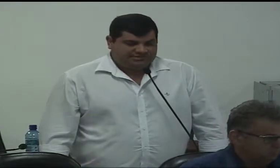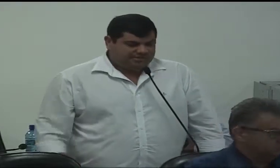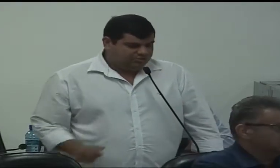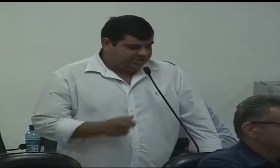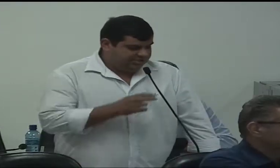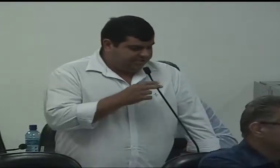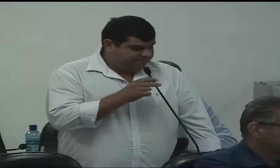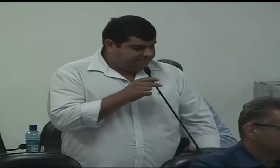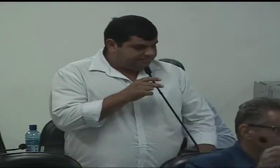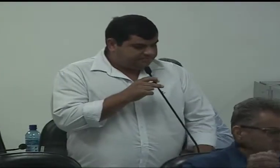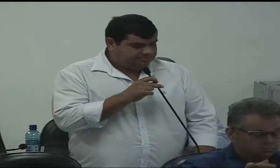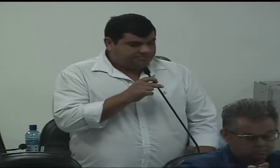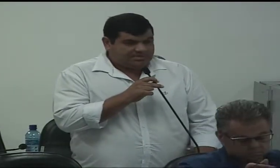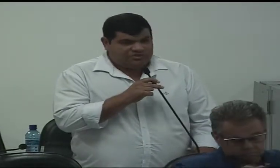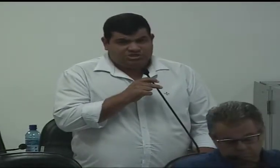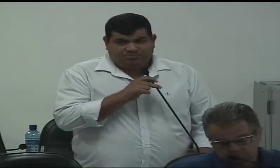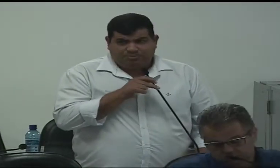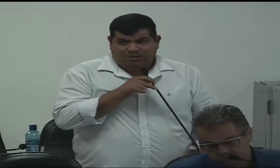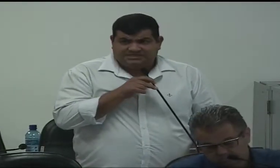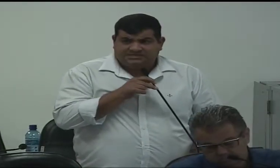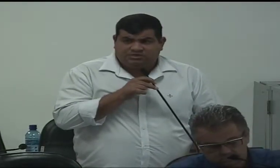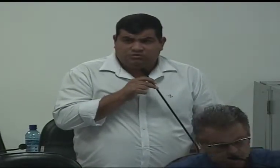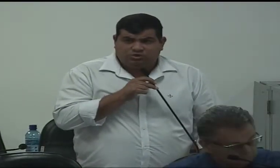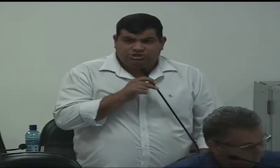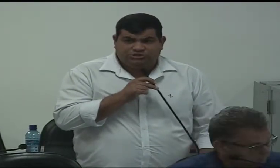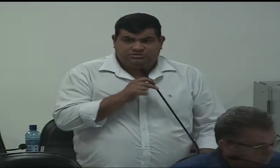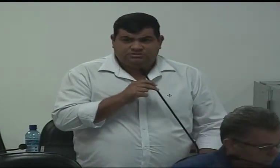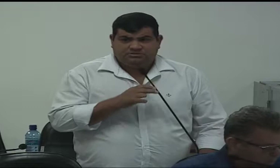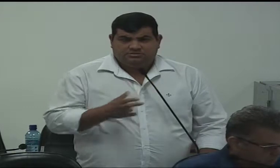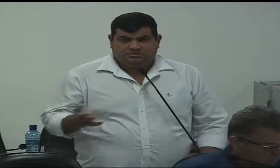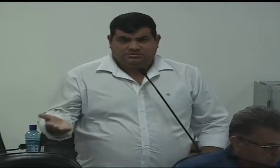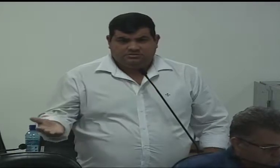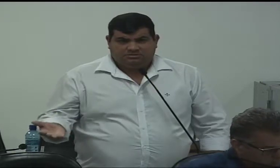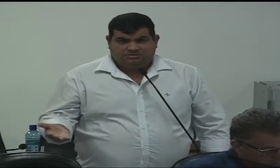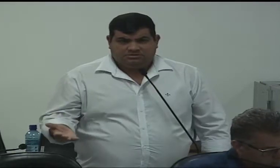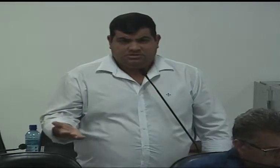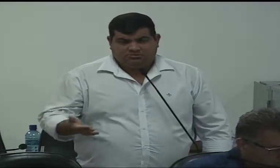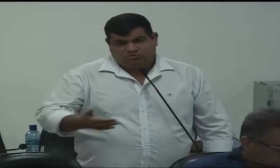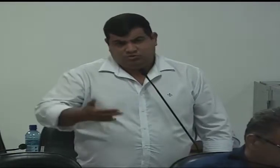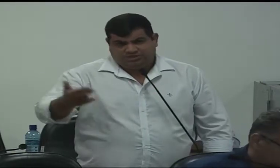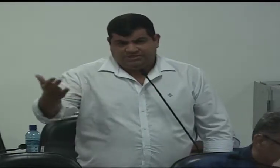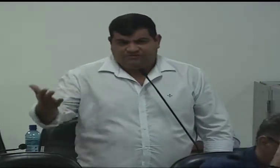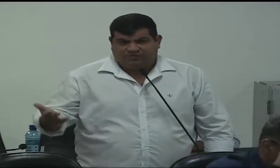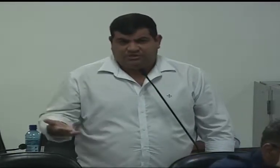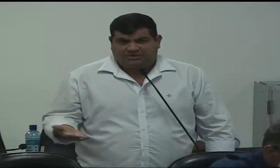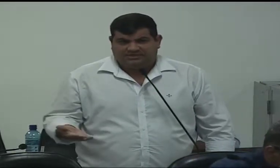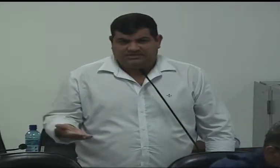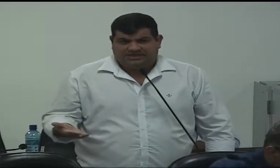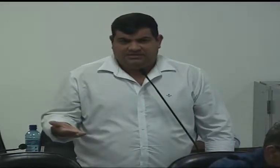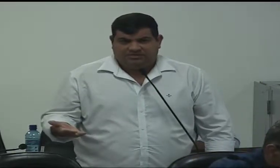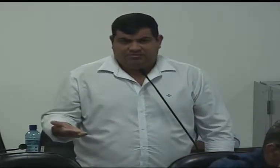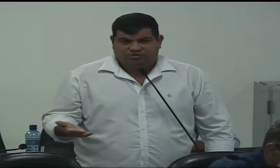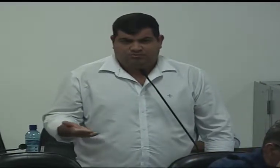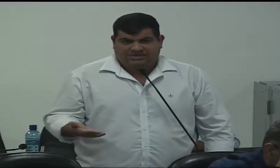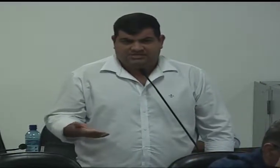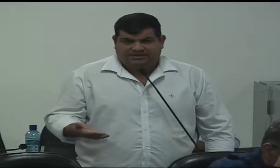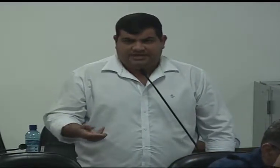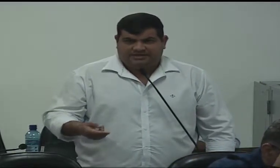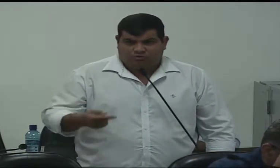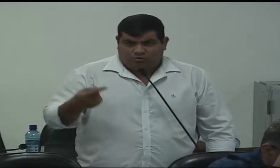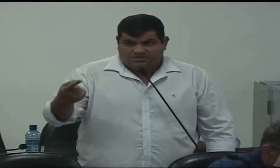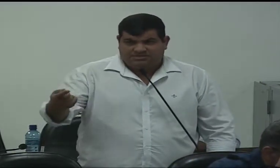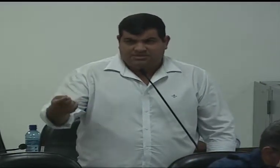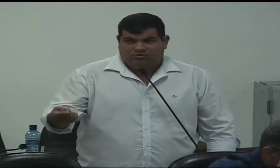Nós sabemos que a nossa população hoje, não sei se foi atualizada ou não, mas no Brasil